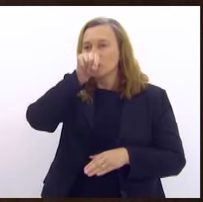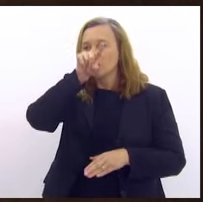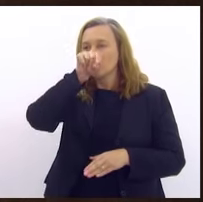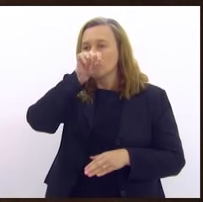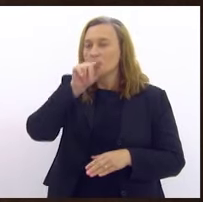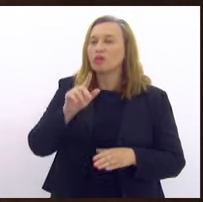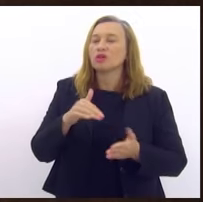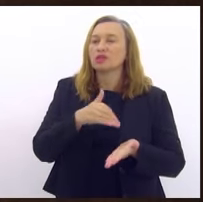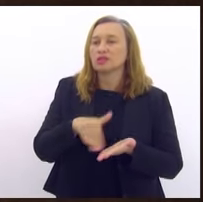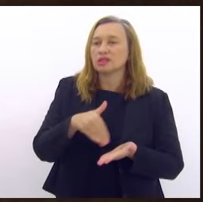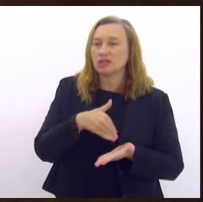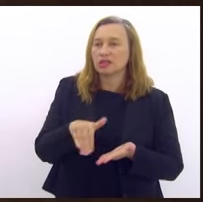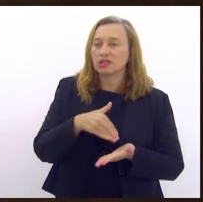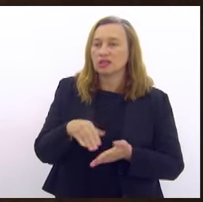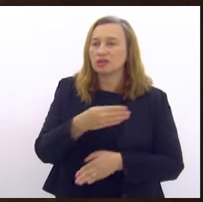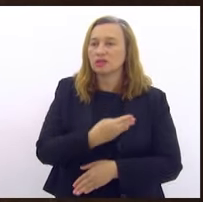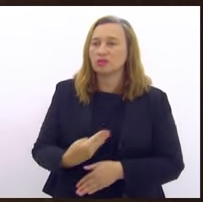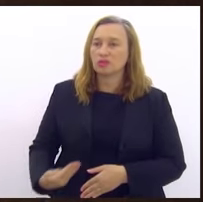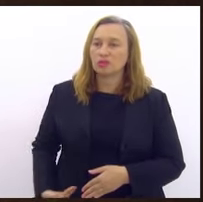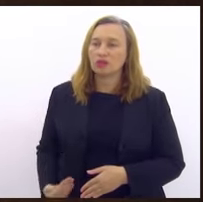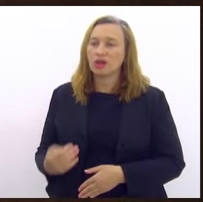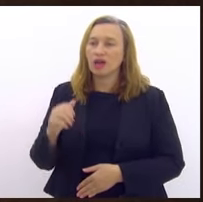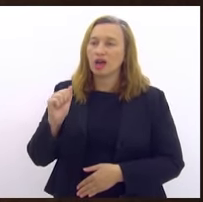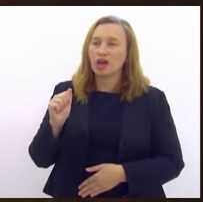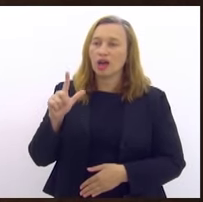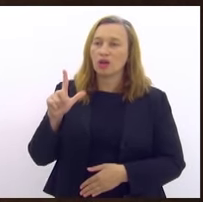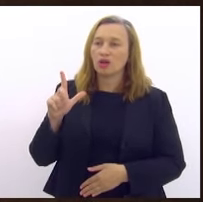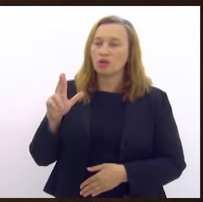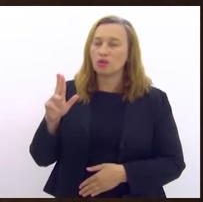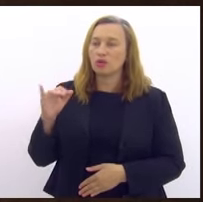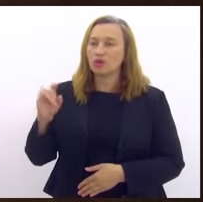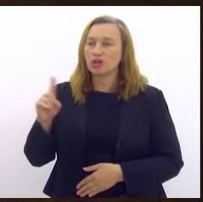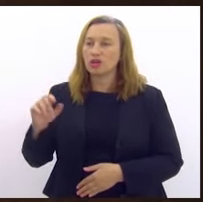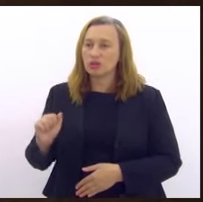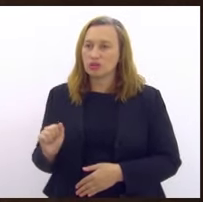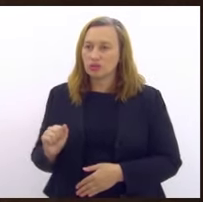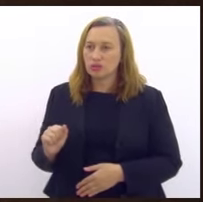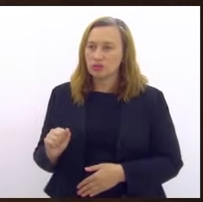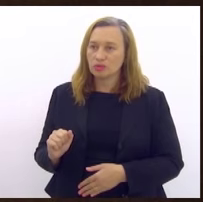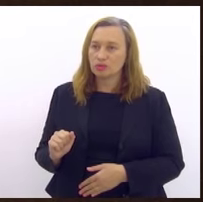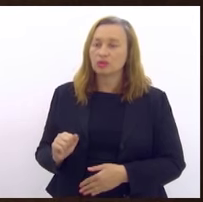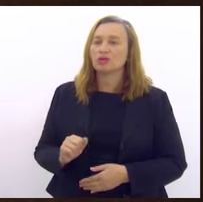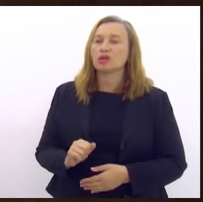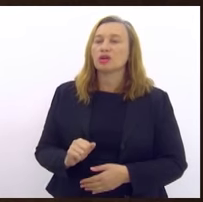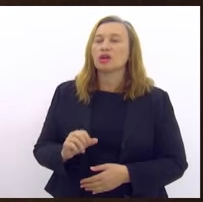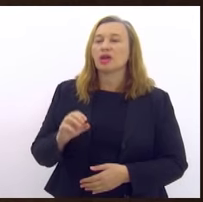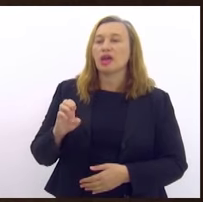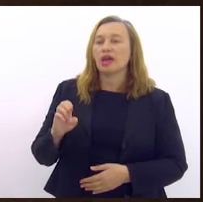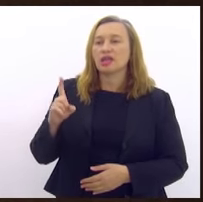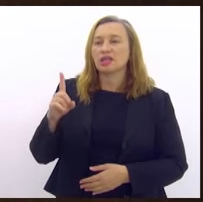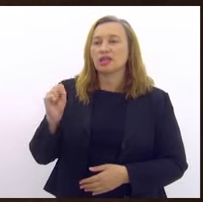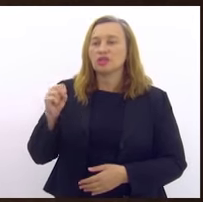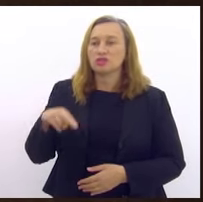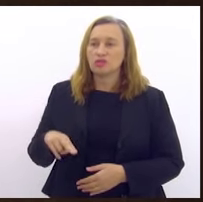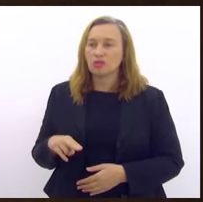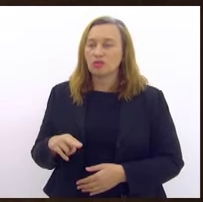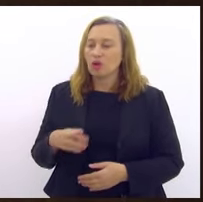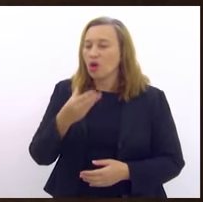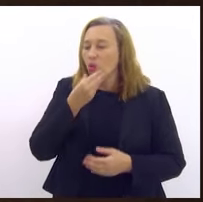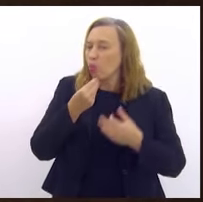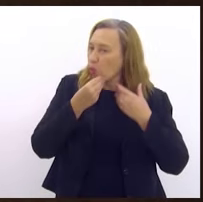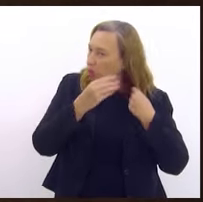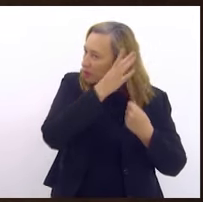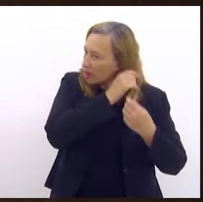do governo, no governo Aloysio Gama. Edson Lopes é uma legenda ali na Baixada, sempre com seus cabelos